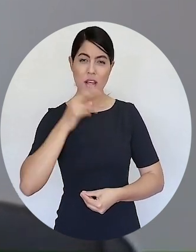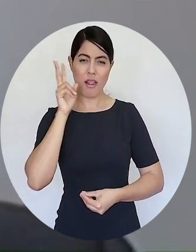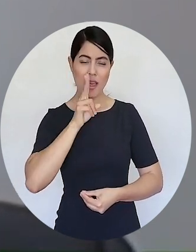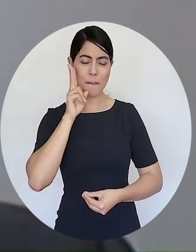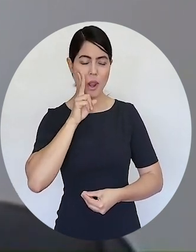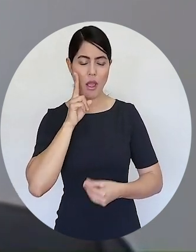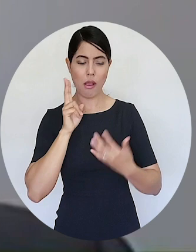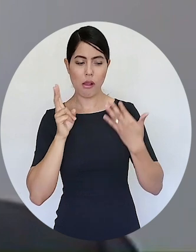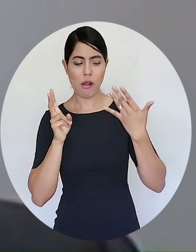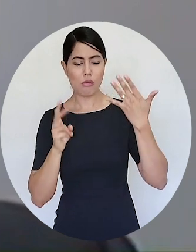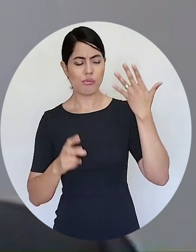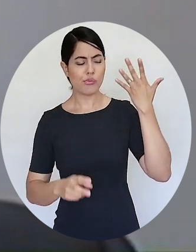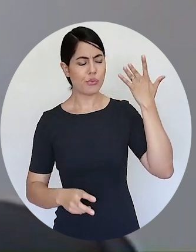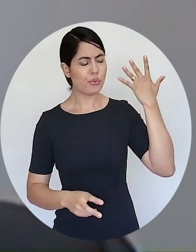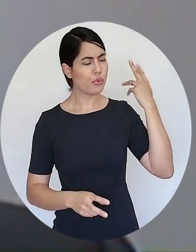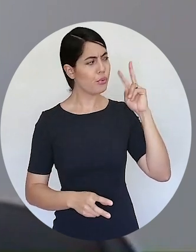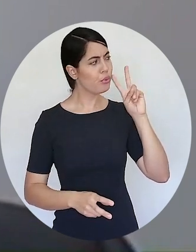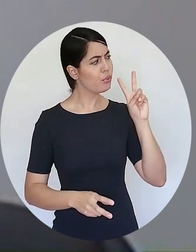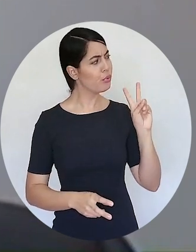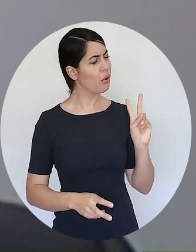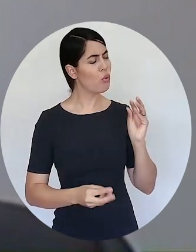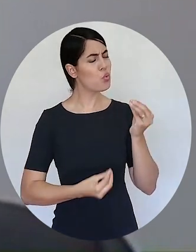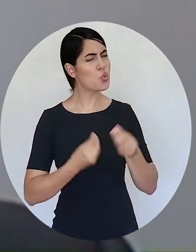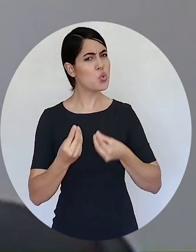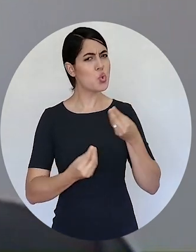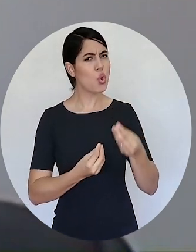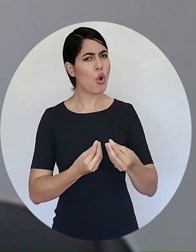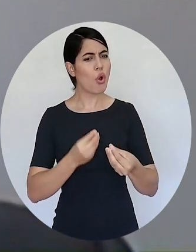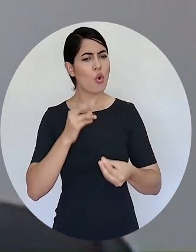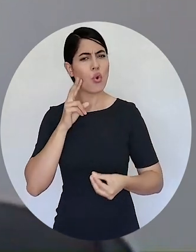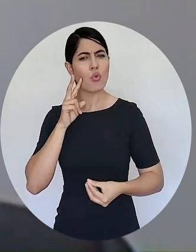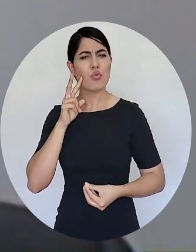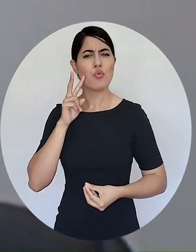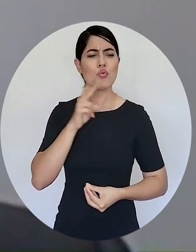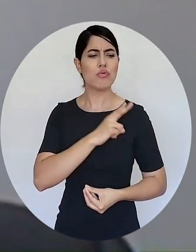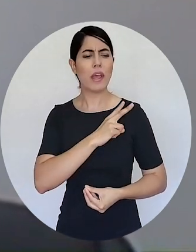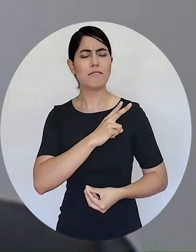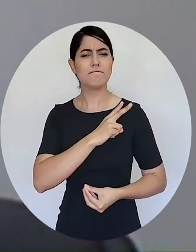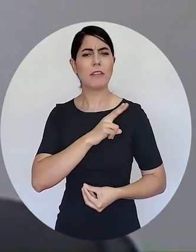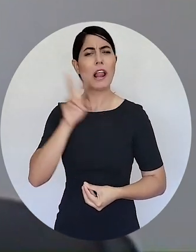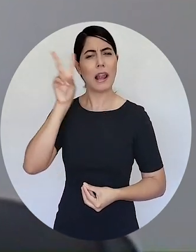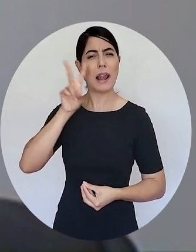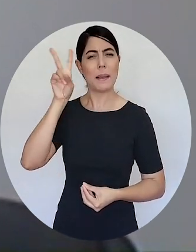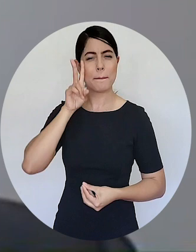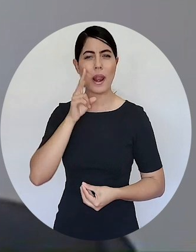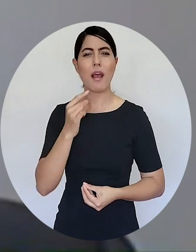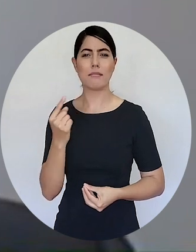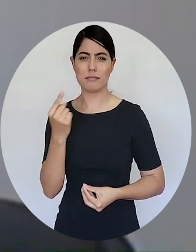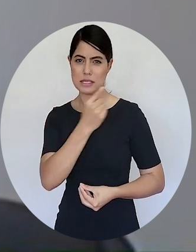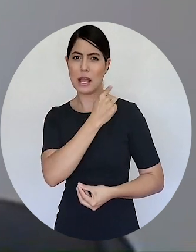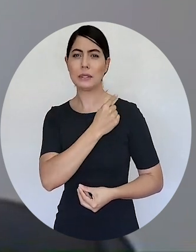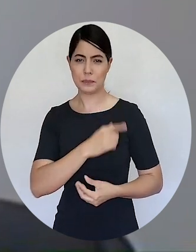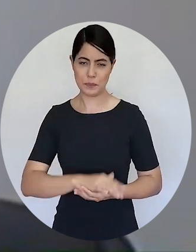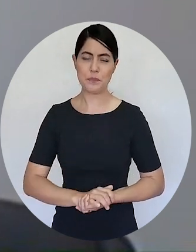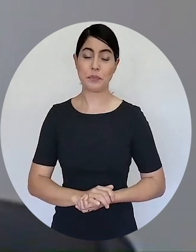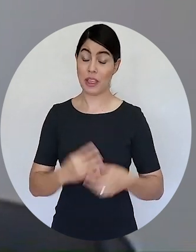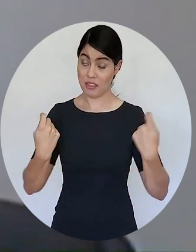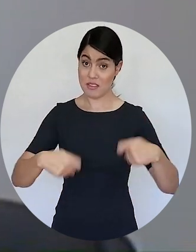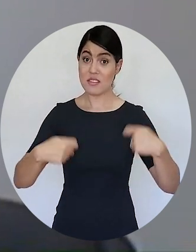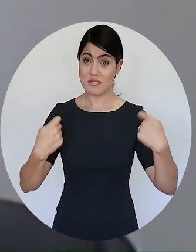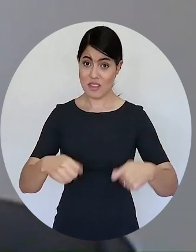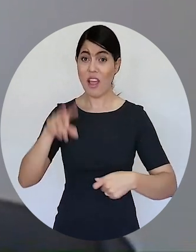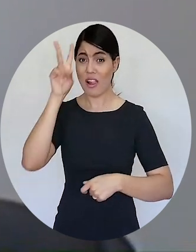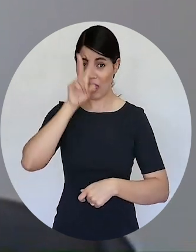nunca esquecendo daquilo que assistimos pelo nosso retrovisor. Os erros cometidos no